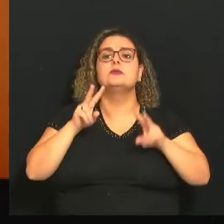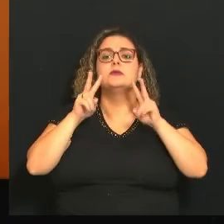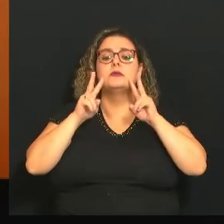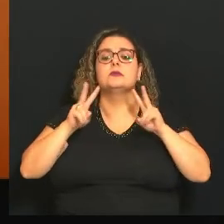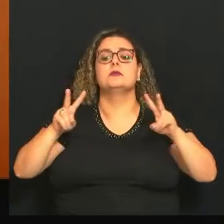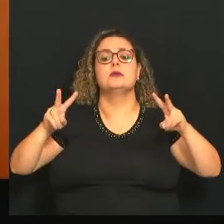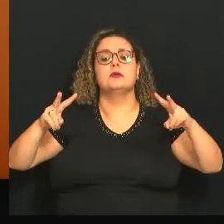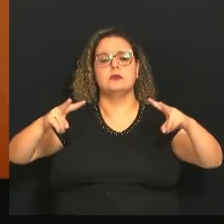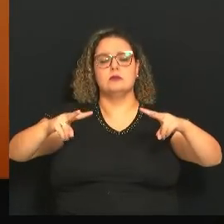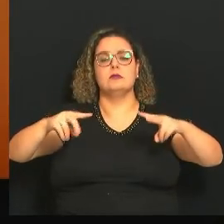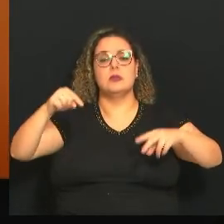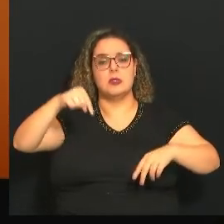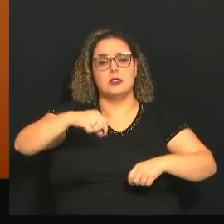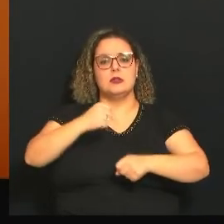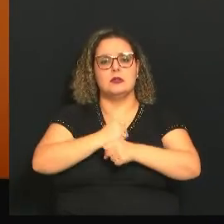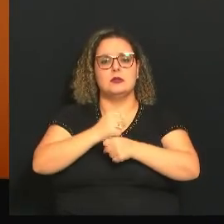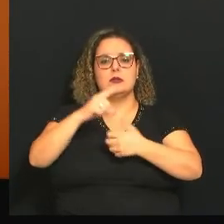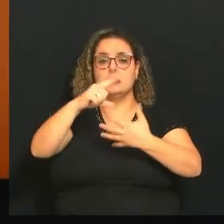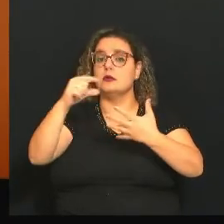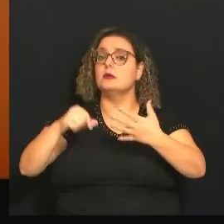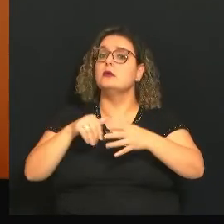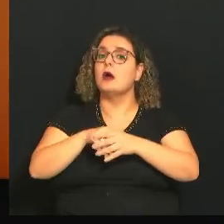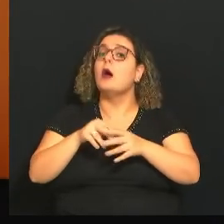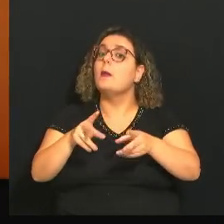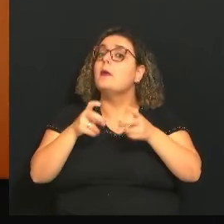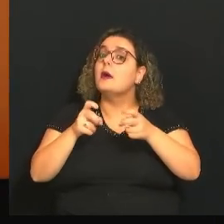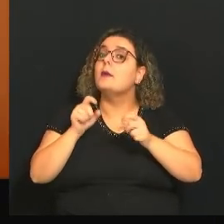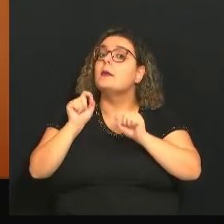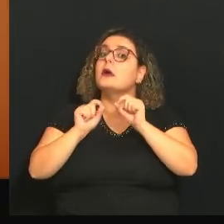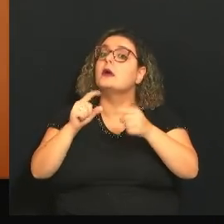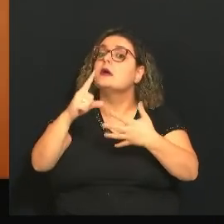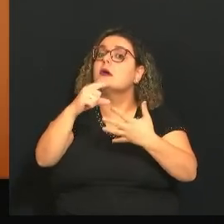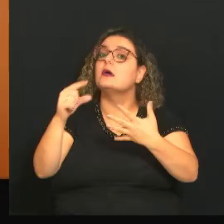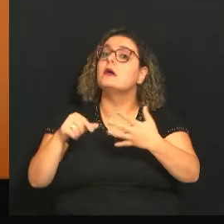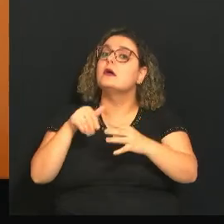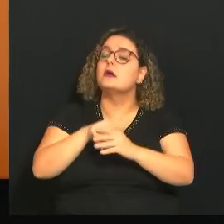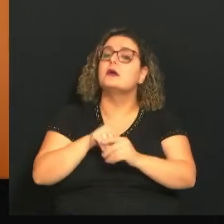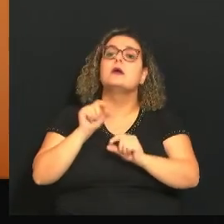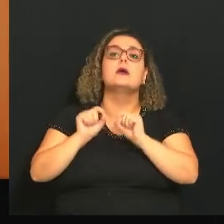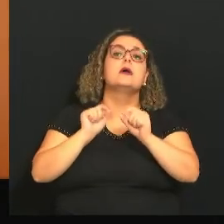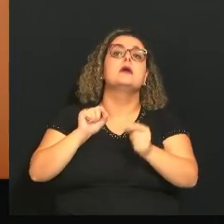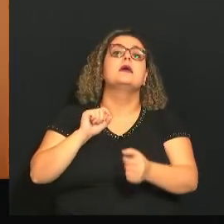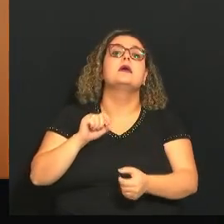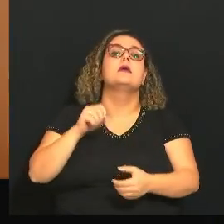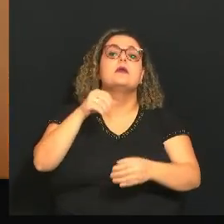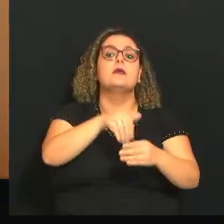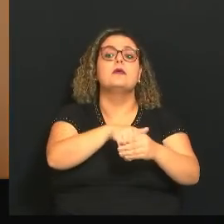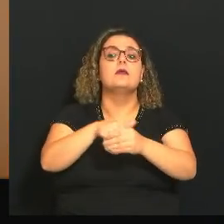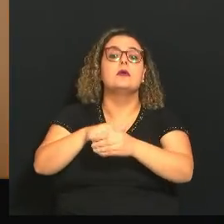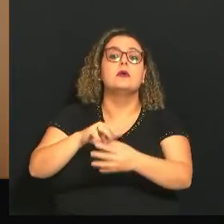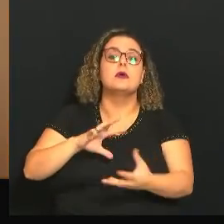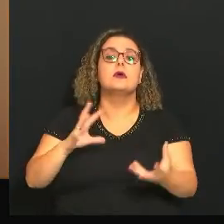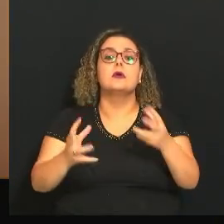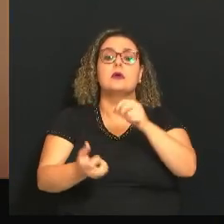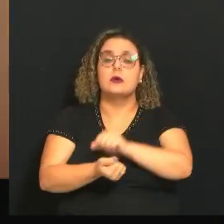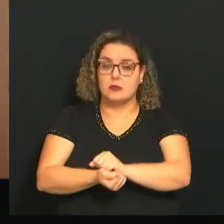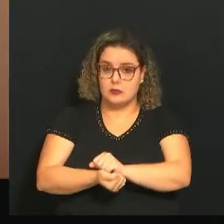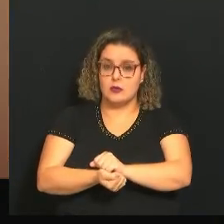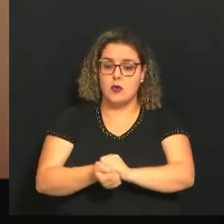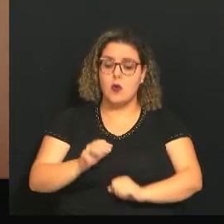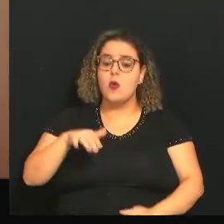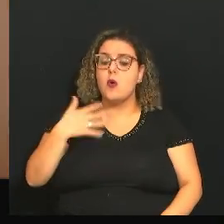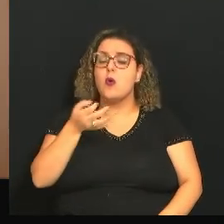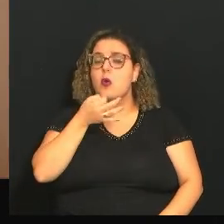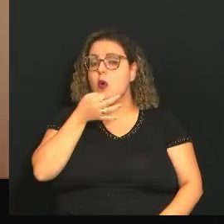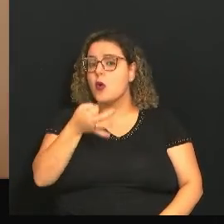um ano eleitoral, olhe para quem você está votando, o que ele votou nas reformas trabalhistas, o que ele votou, qual era a opinião dele sobre